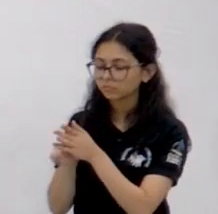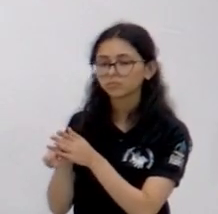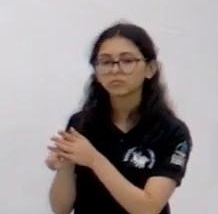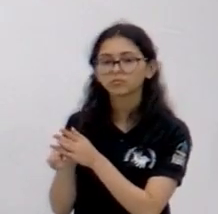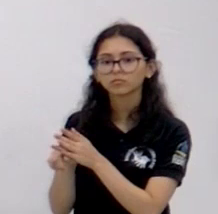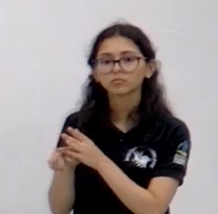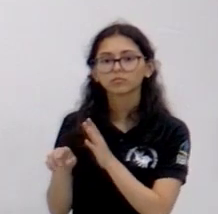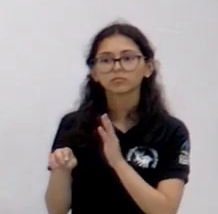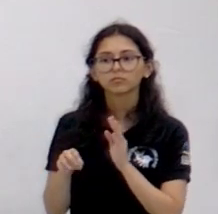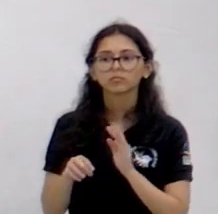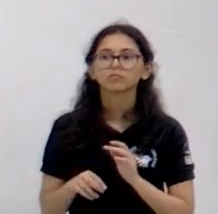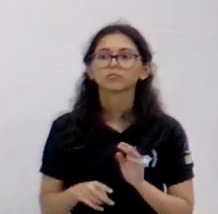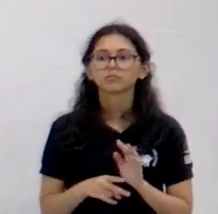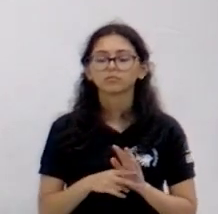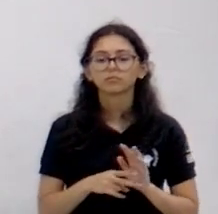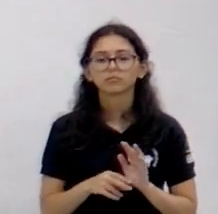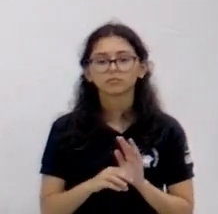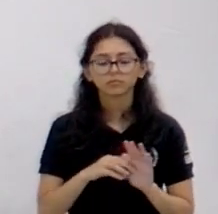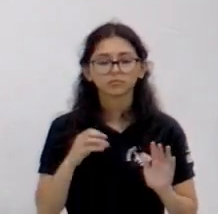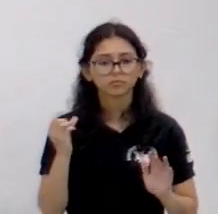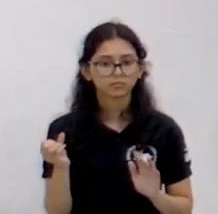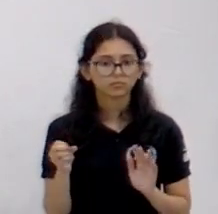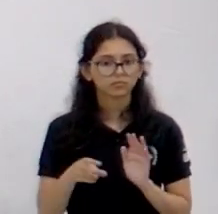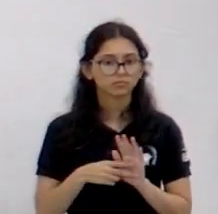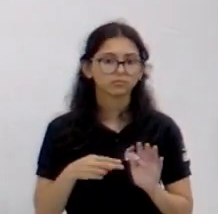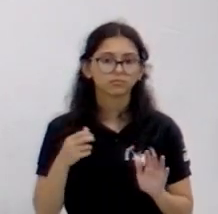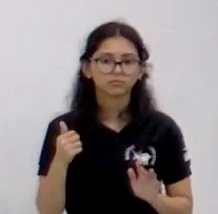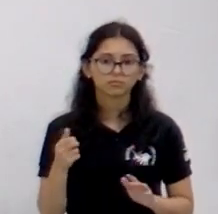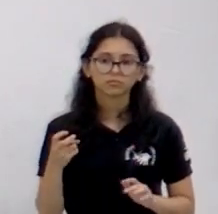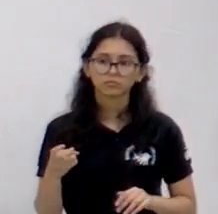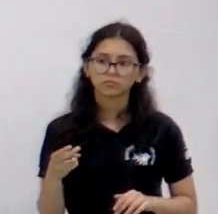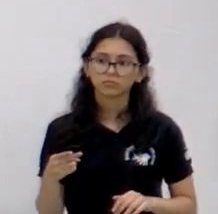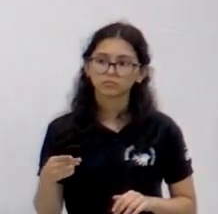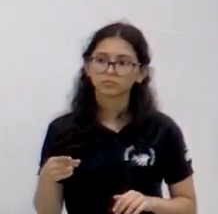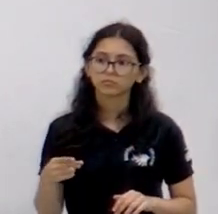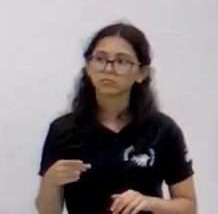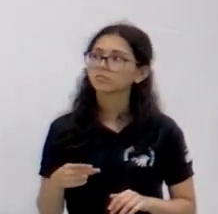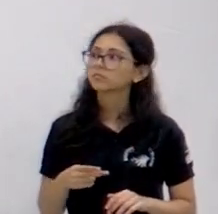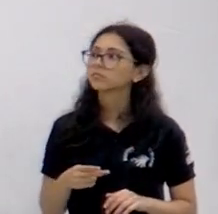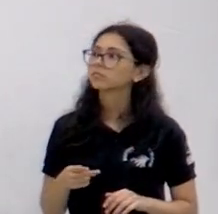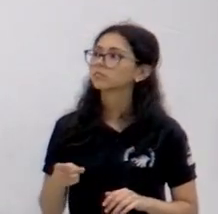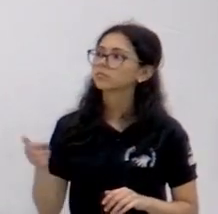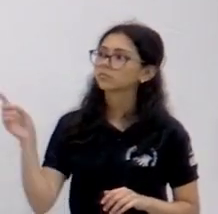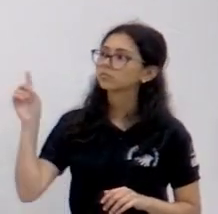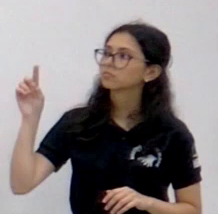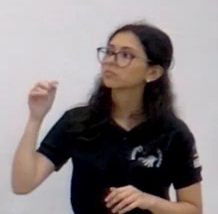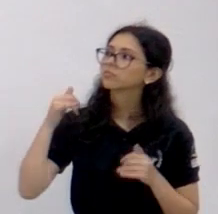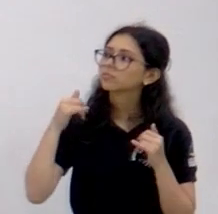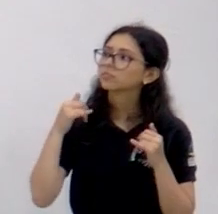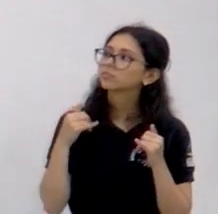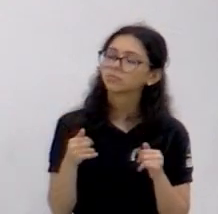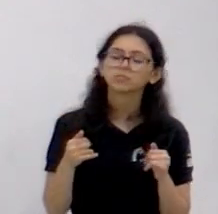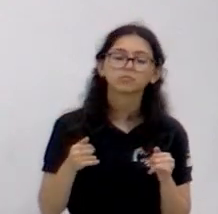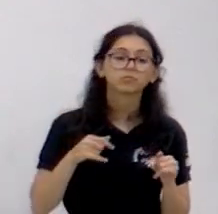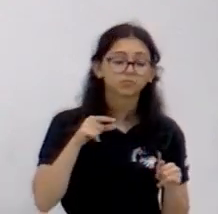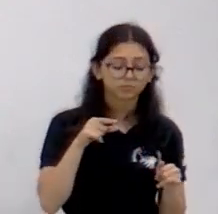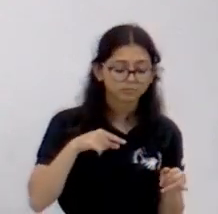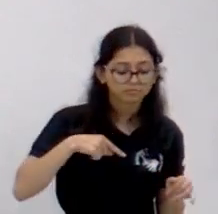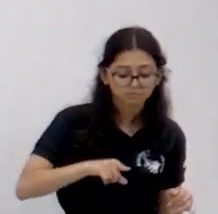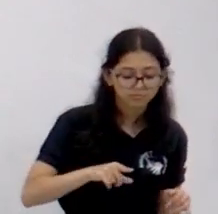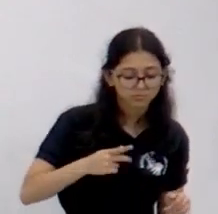6, então se virou o Senhor para ele e disse, vai nessa tua força e livra Israel da mão